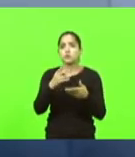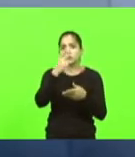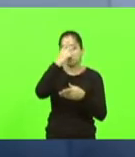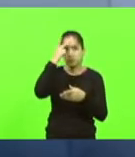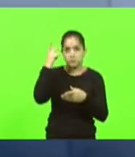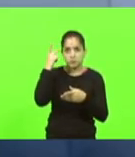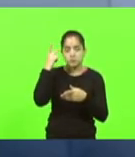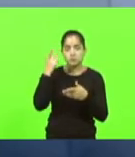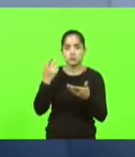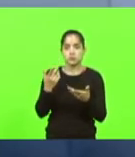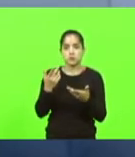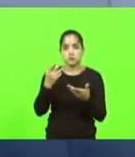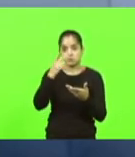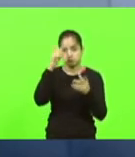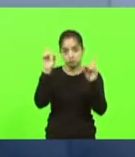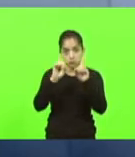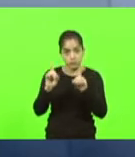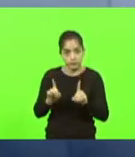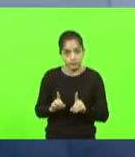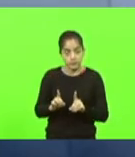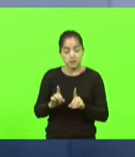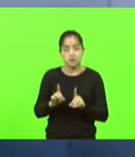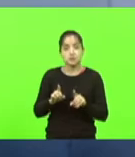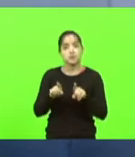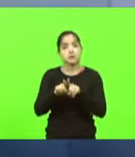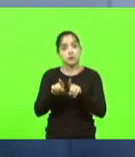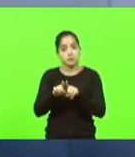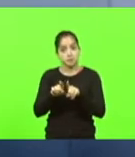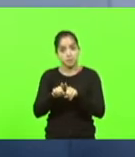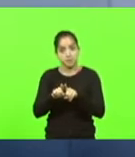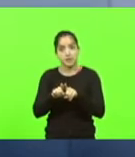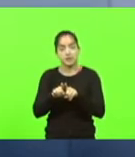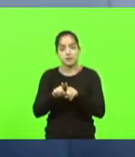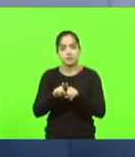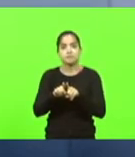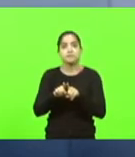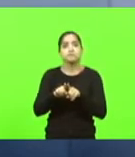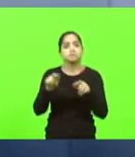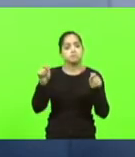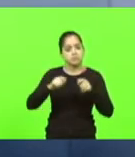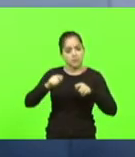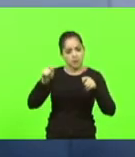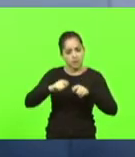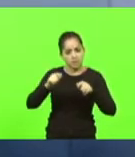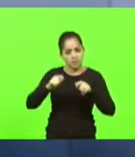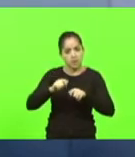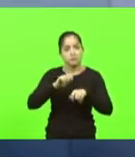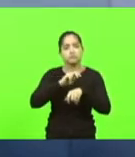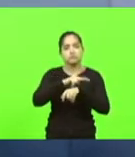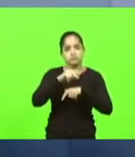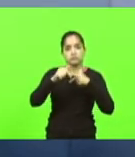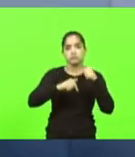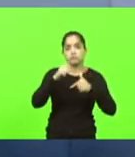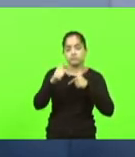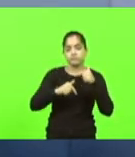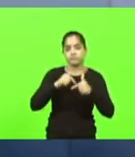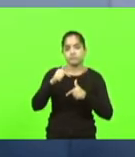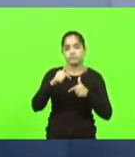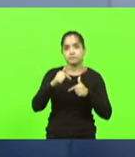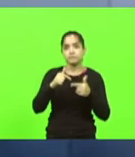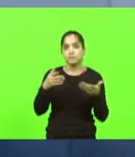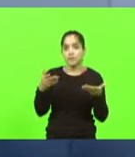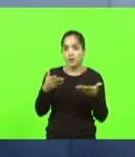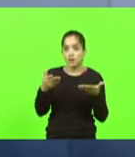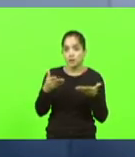também. Como eu disse, também há pessoas com deficiência bastante qualificadas para ocupar essas vagas. Nós gostaríamos de fazer um